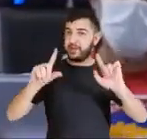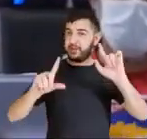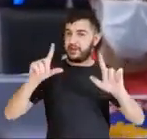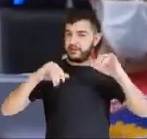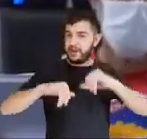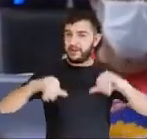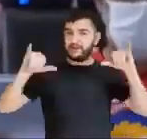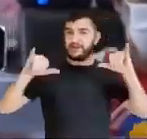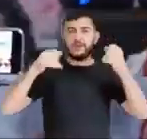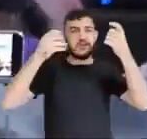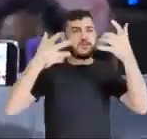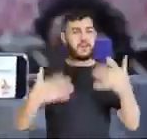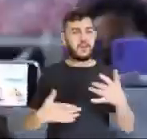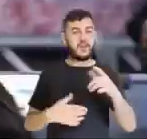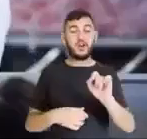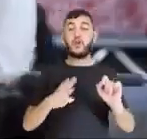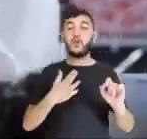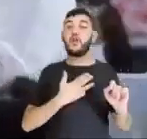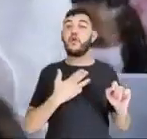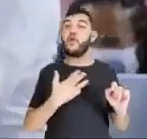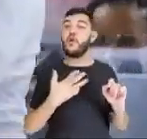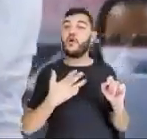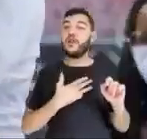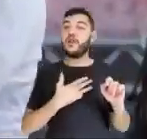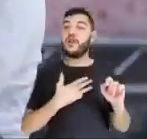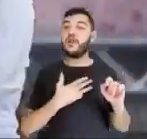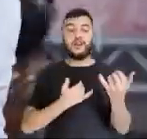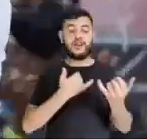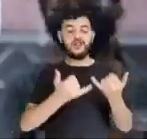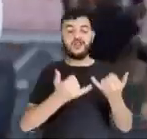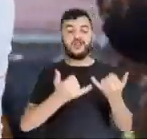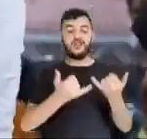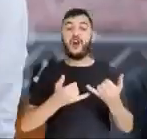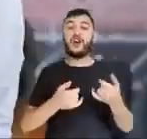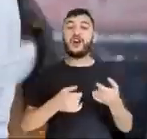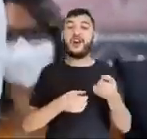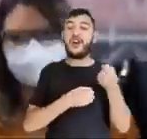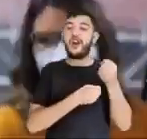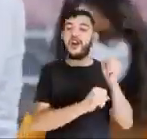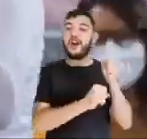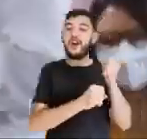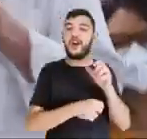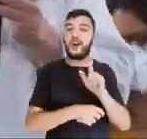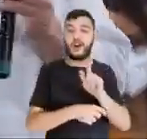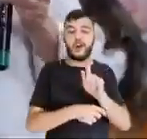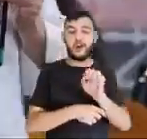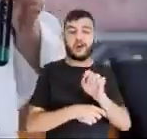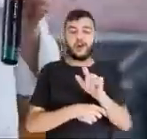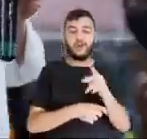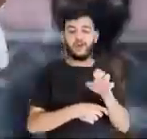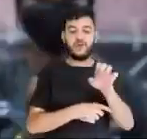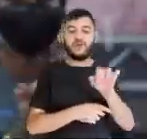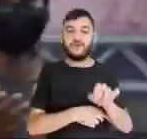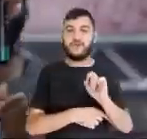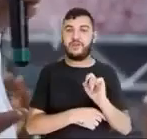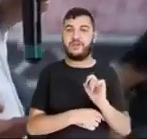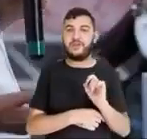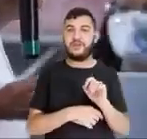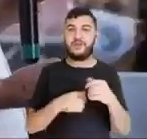golfe, Lula acerta a bola no buraco, Lula acerta. Mas eu,